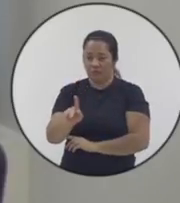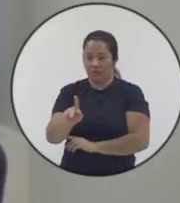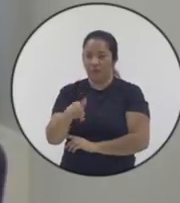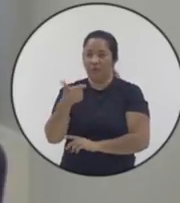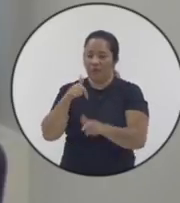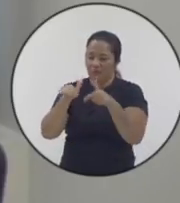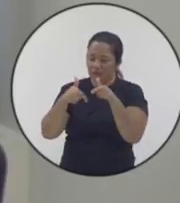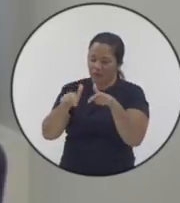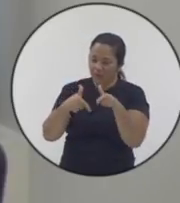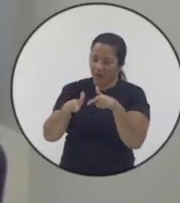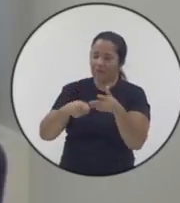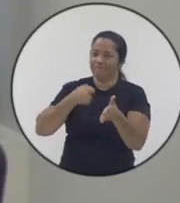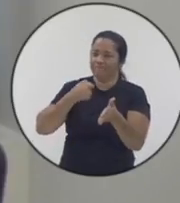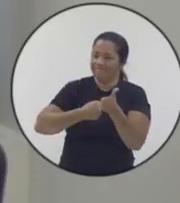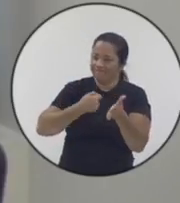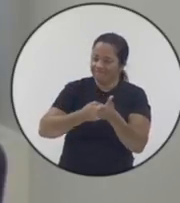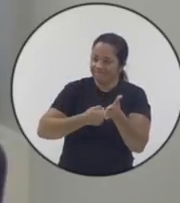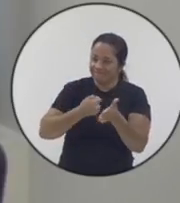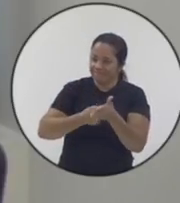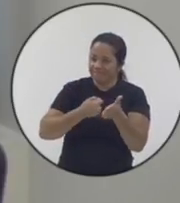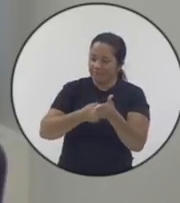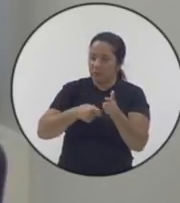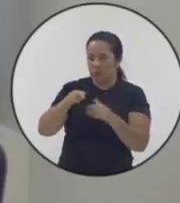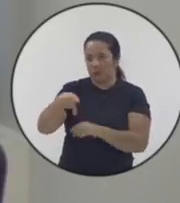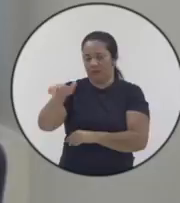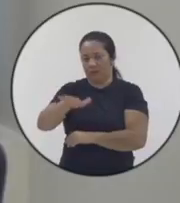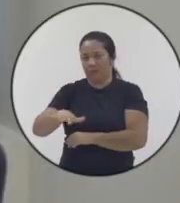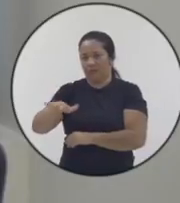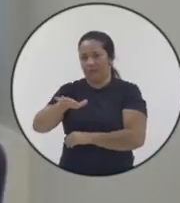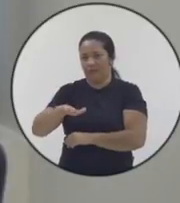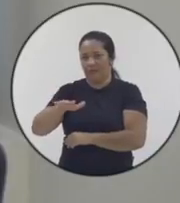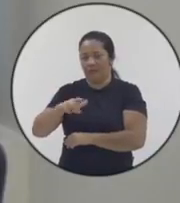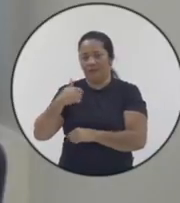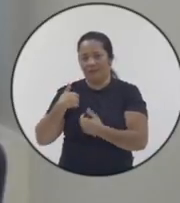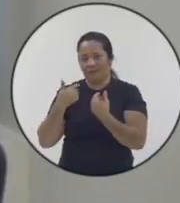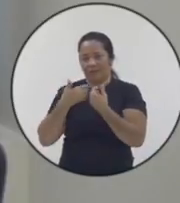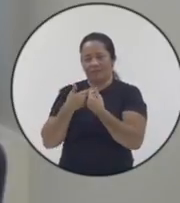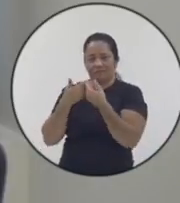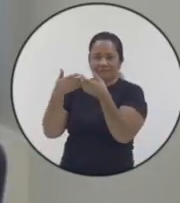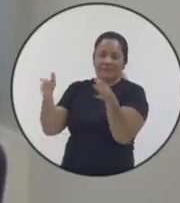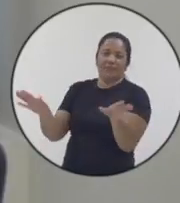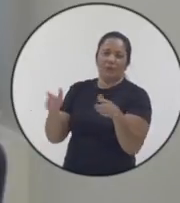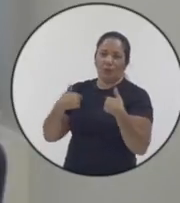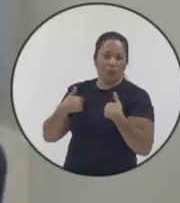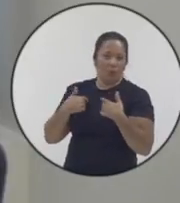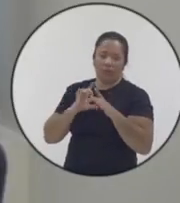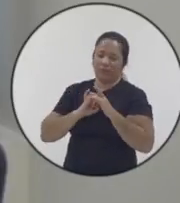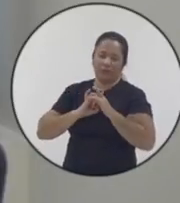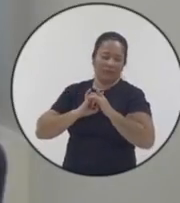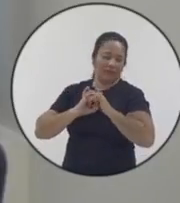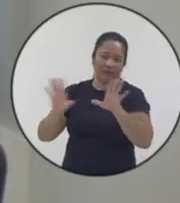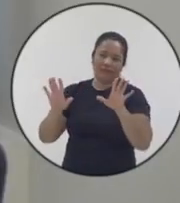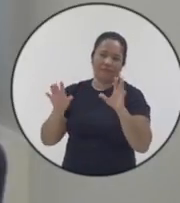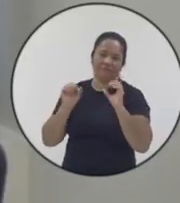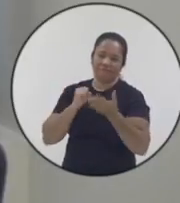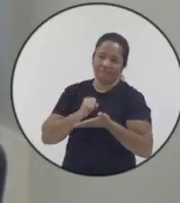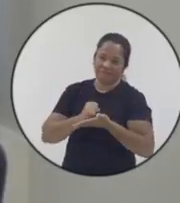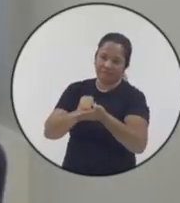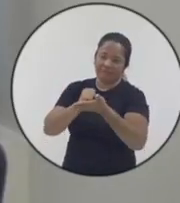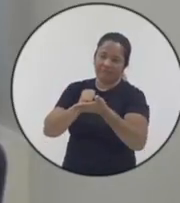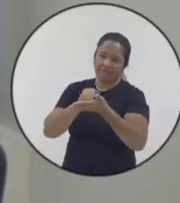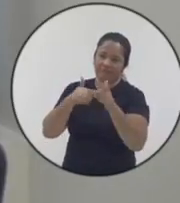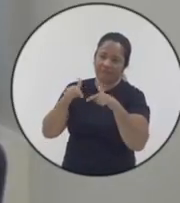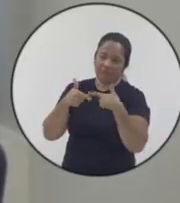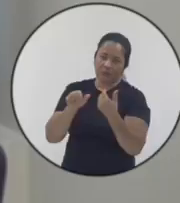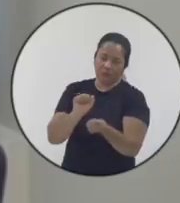esse trabalho inestimável e deixando a gente à disposição, eu me colocando à disposição para auxiliar